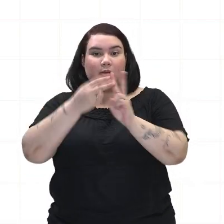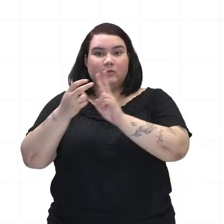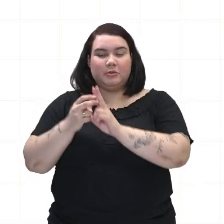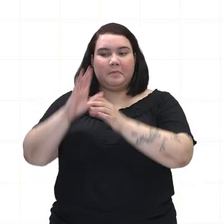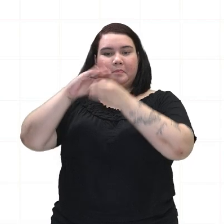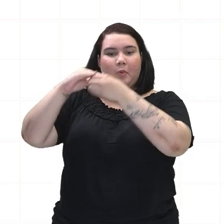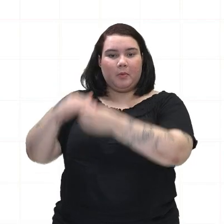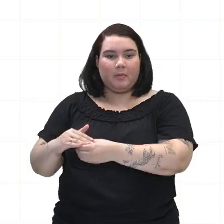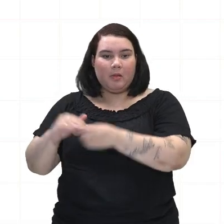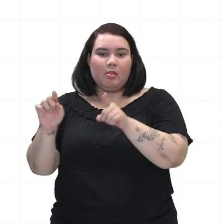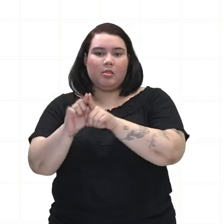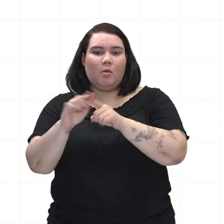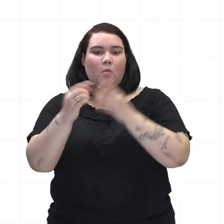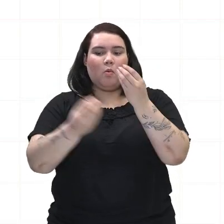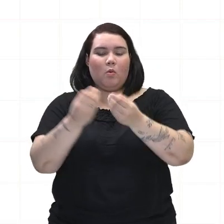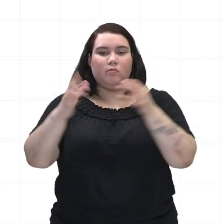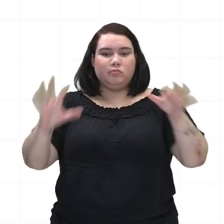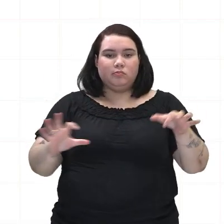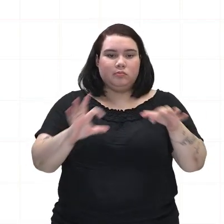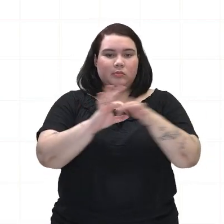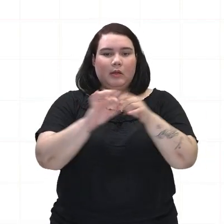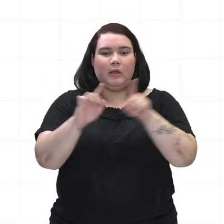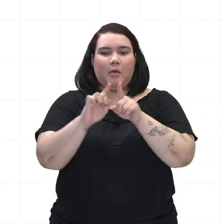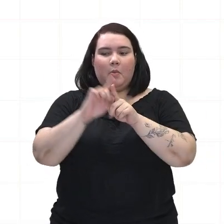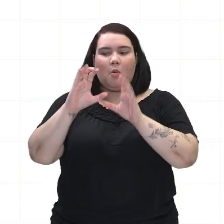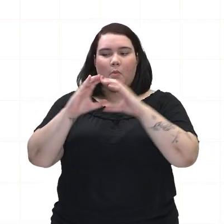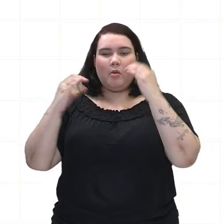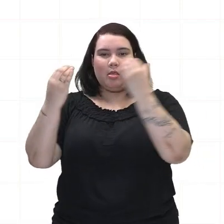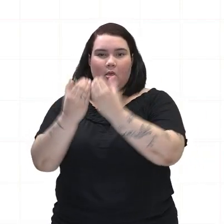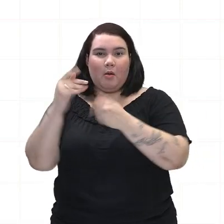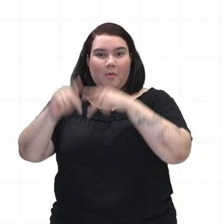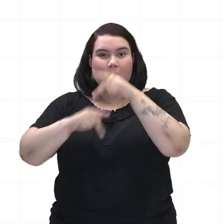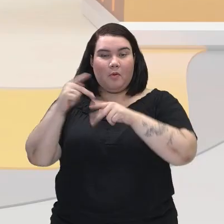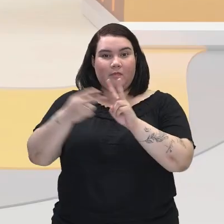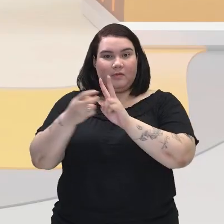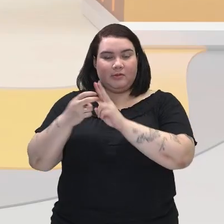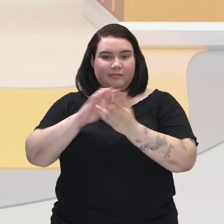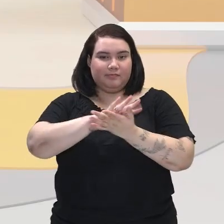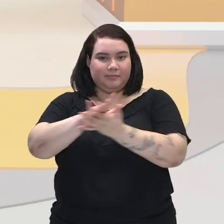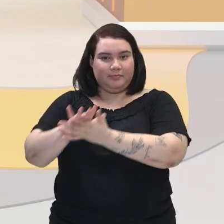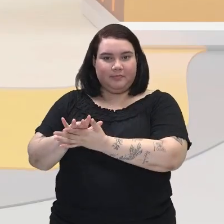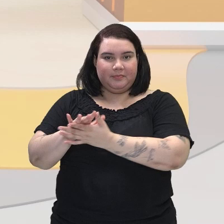formas de integração e destruição de comunidades e povos indígenas.